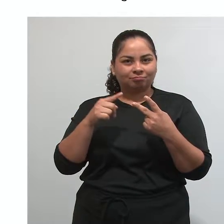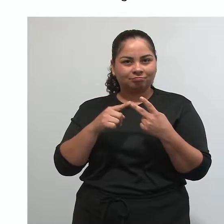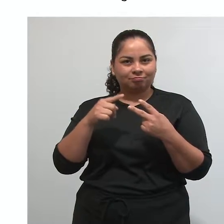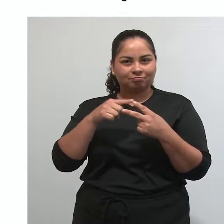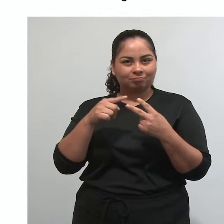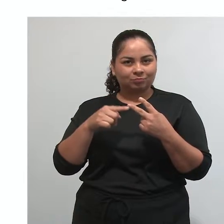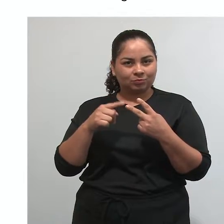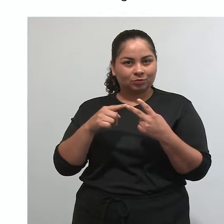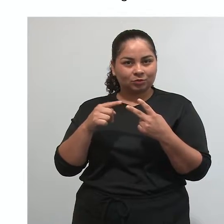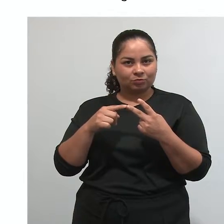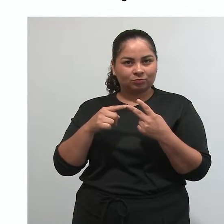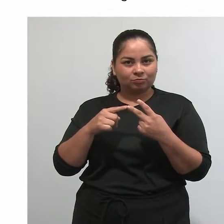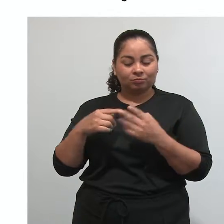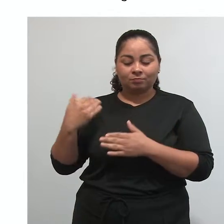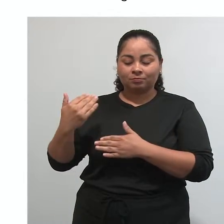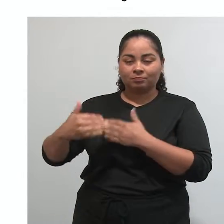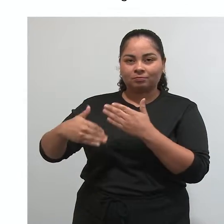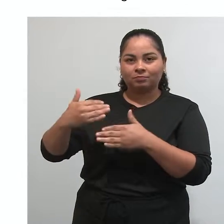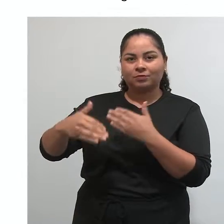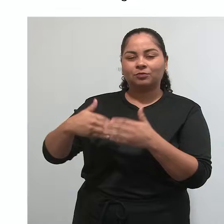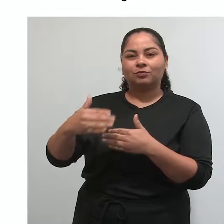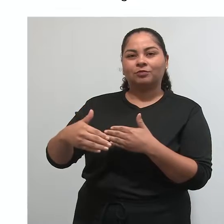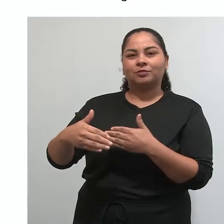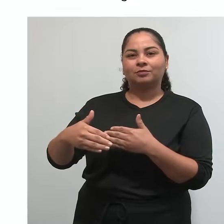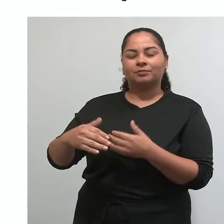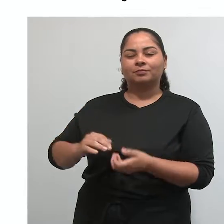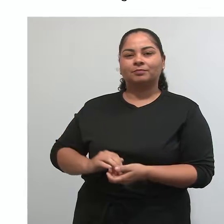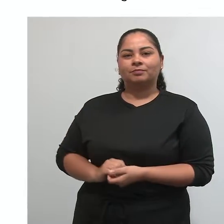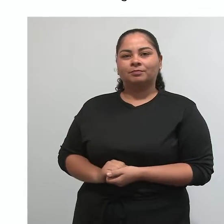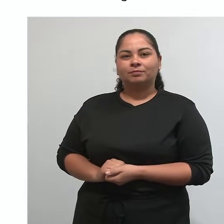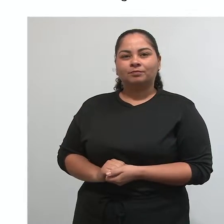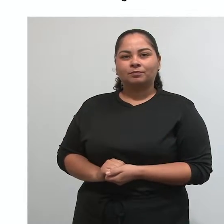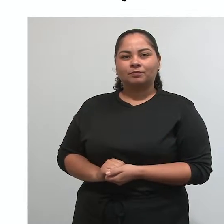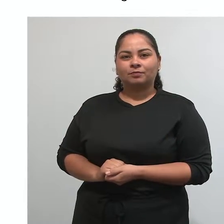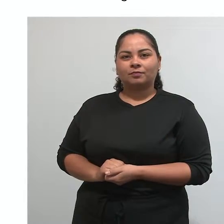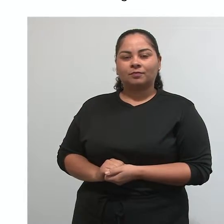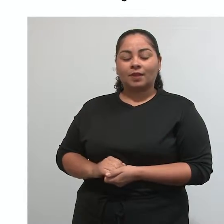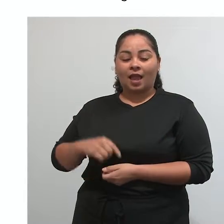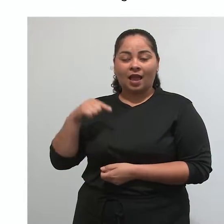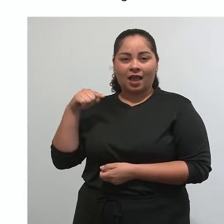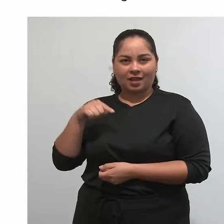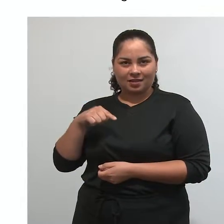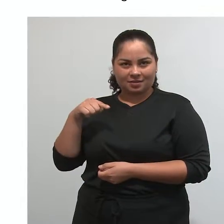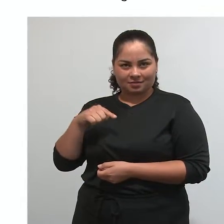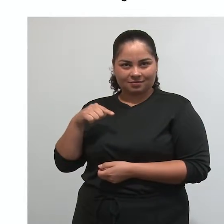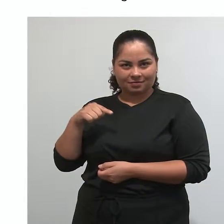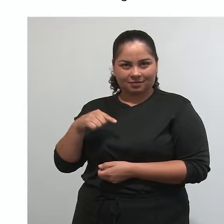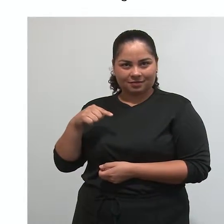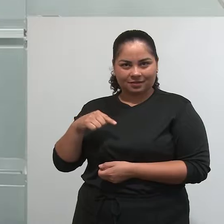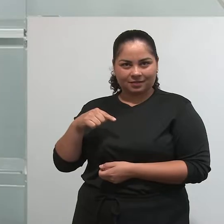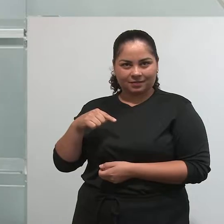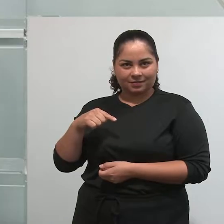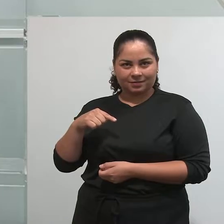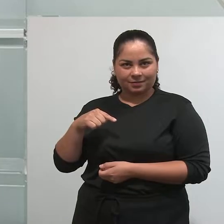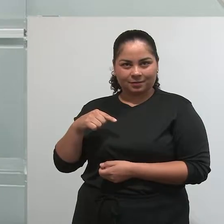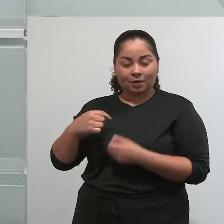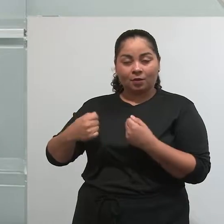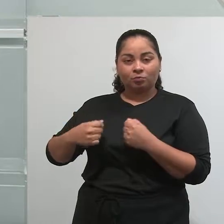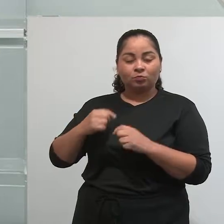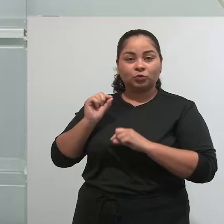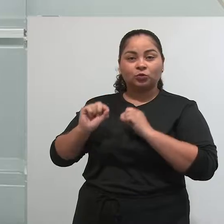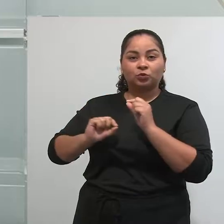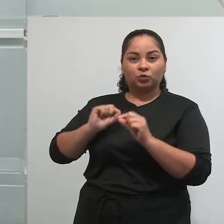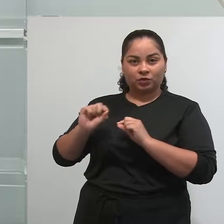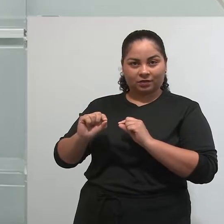o desenvolver. O passo desenvolver, ele não é um passo que você vai fazê-lo